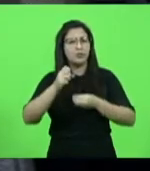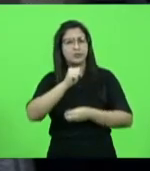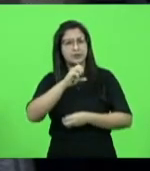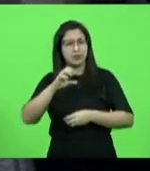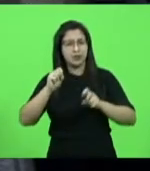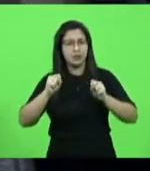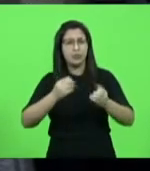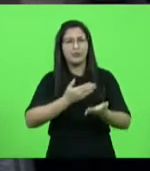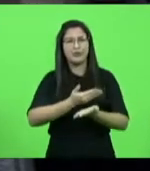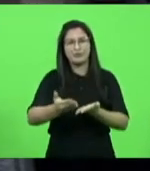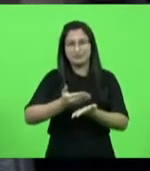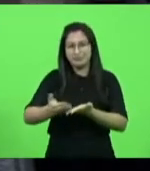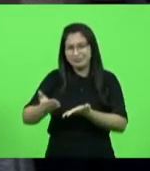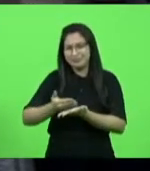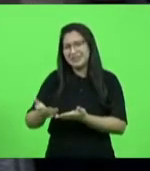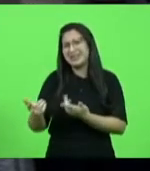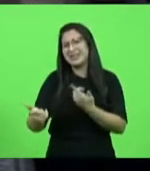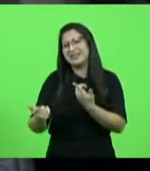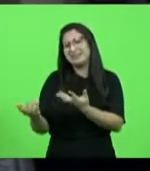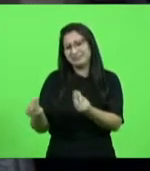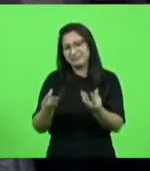muito, investimentos preciosos para o Estado.